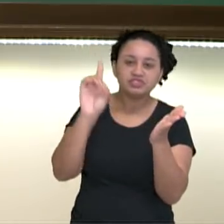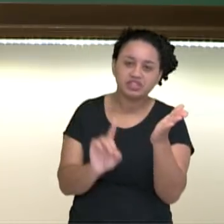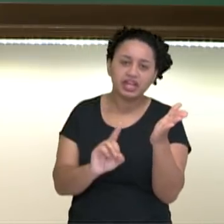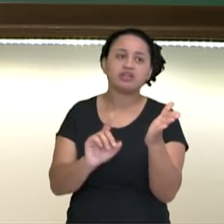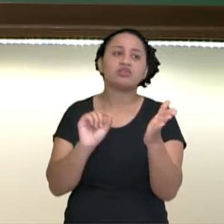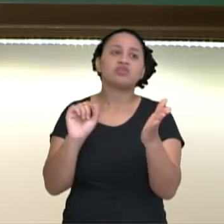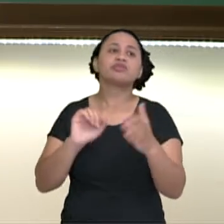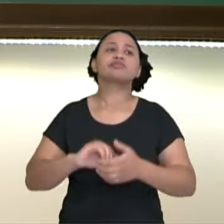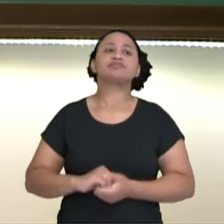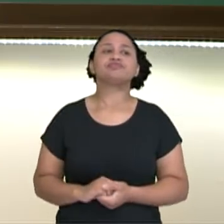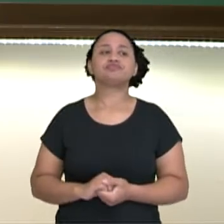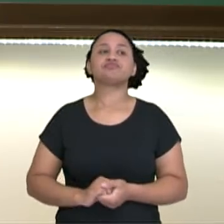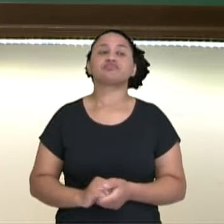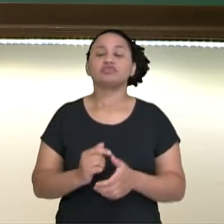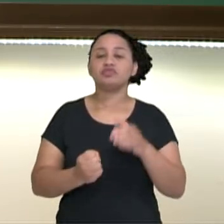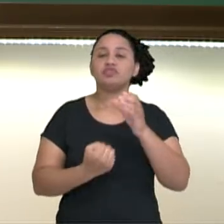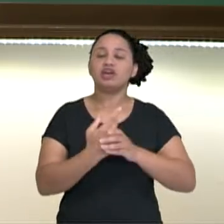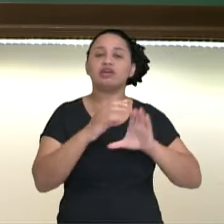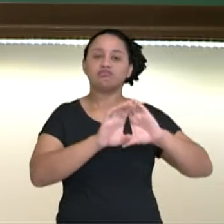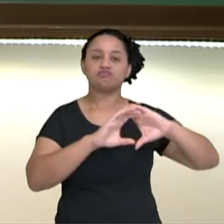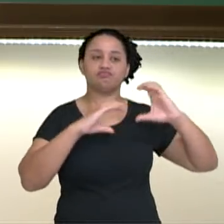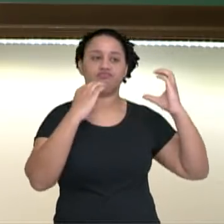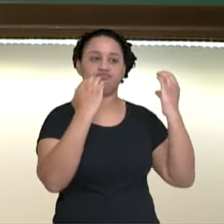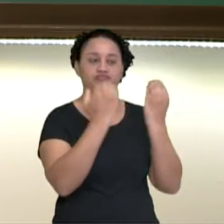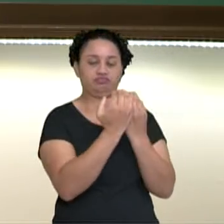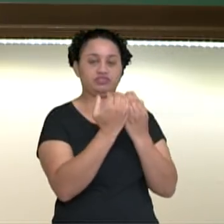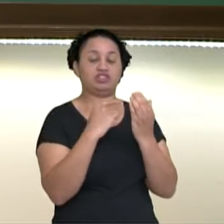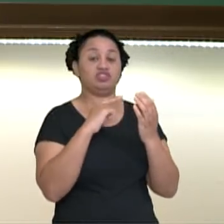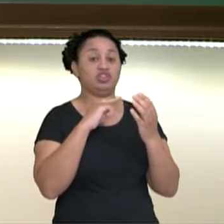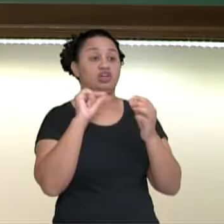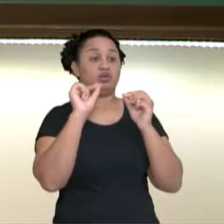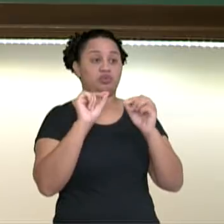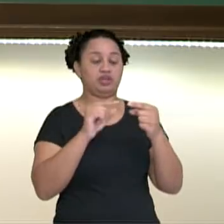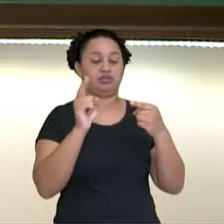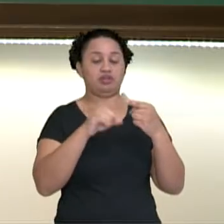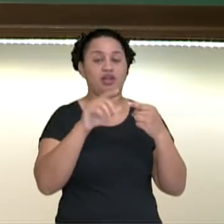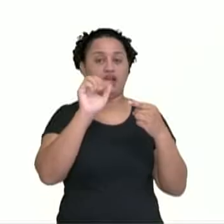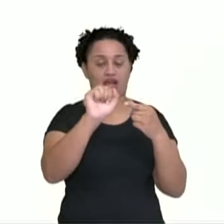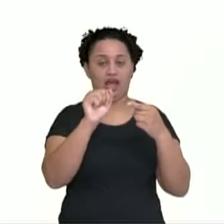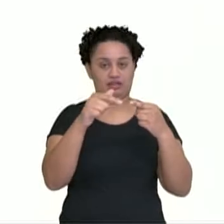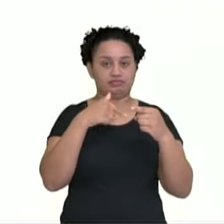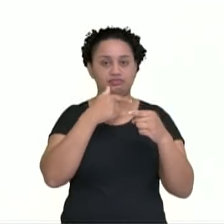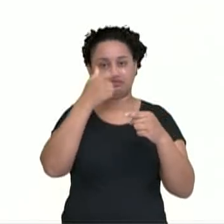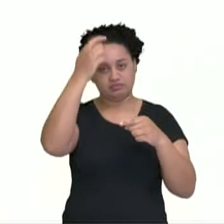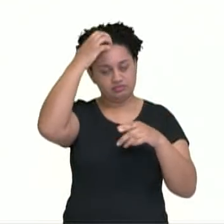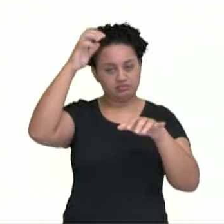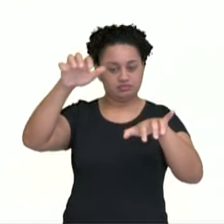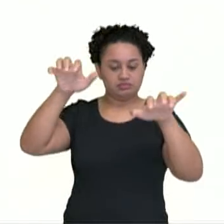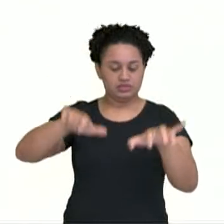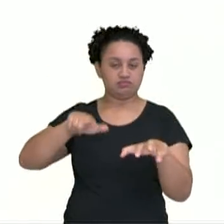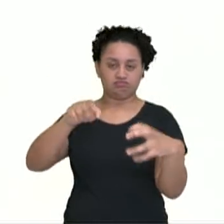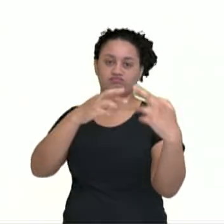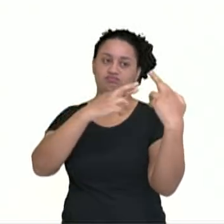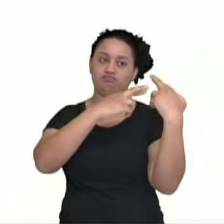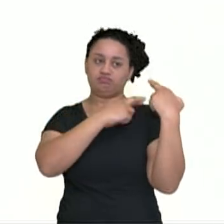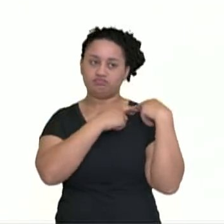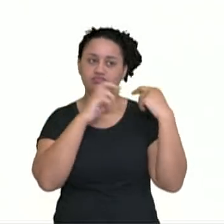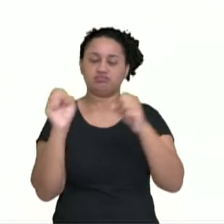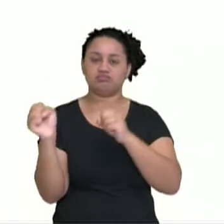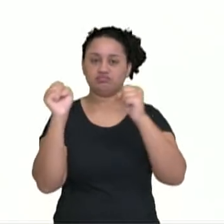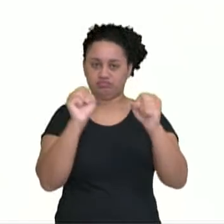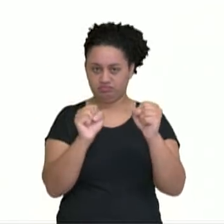dos Direitos, elaborada pelo Parlamento, era estabelecido: A monarquia seria responsável pelo